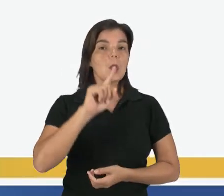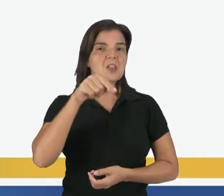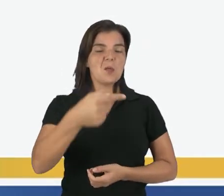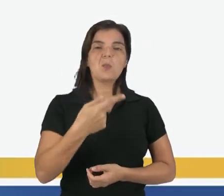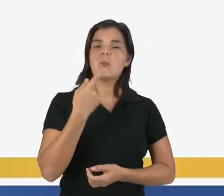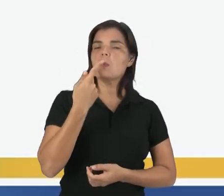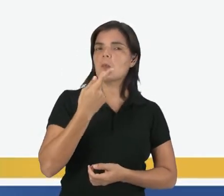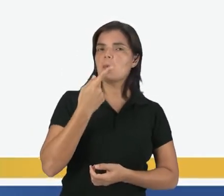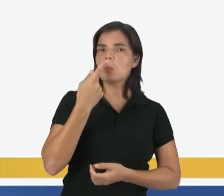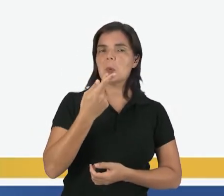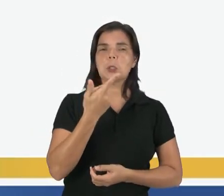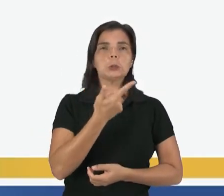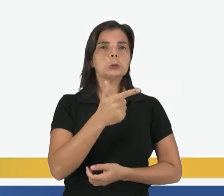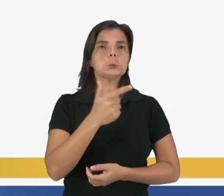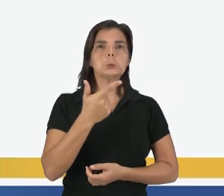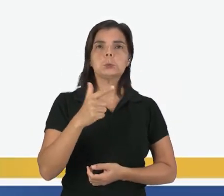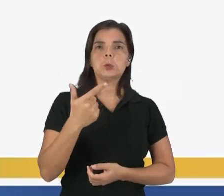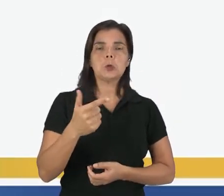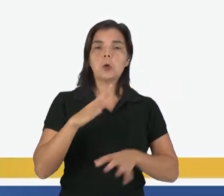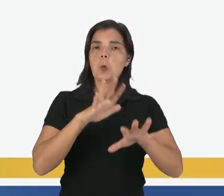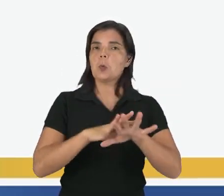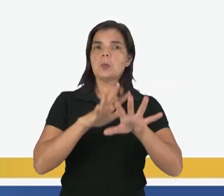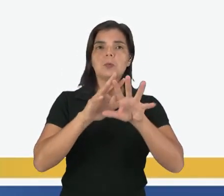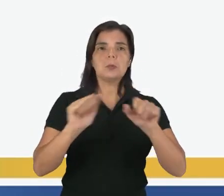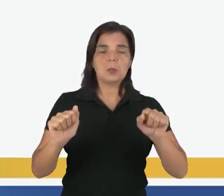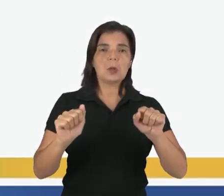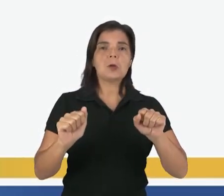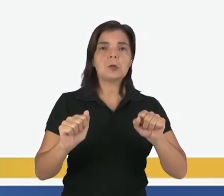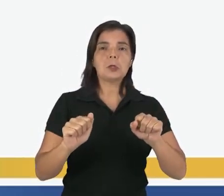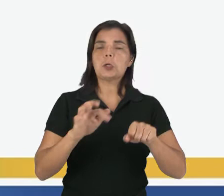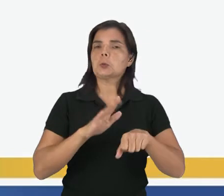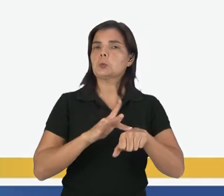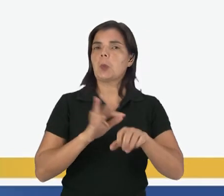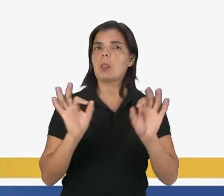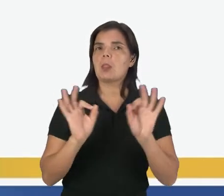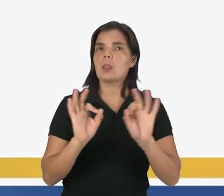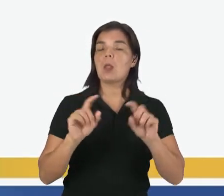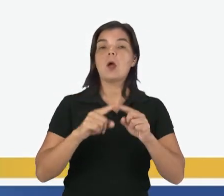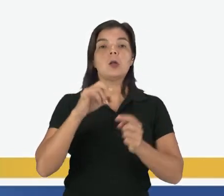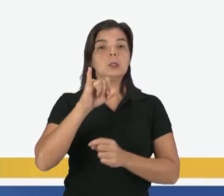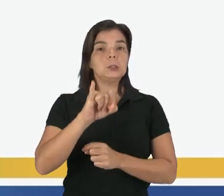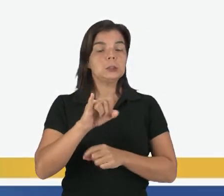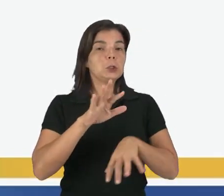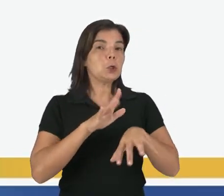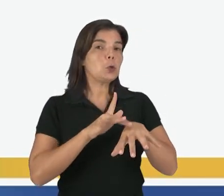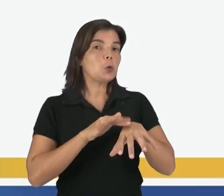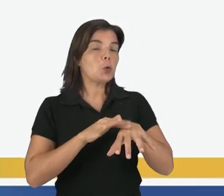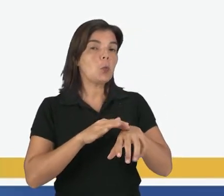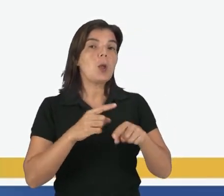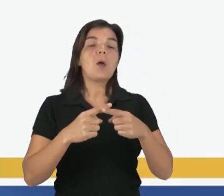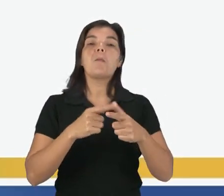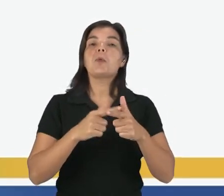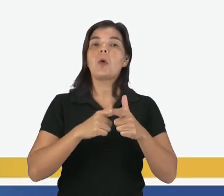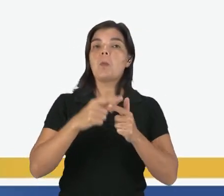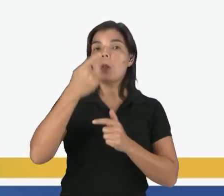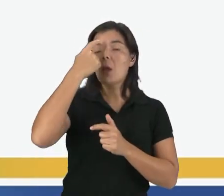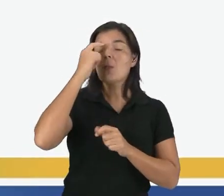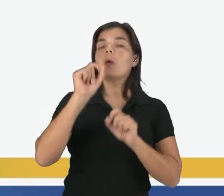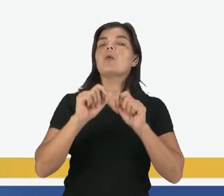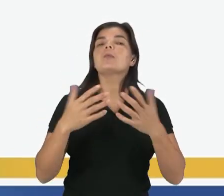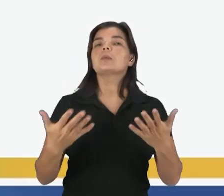Depois falam que não há cura para o que não é doença. Se isso aí não for distúrbio, é o